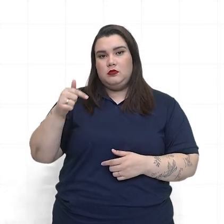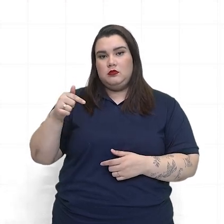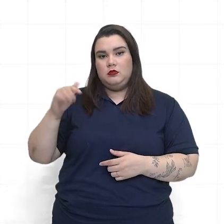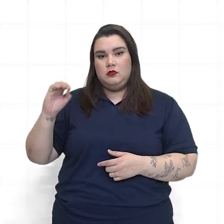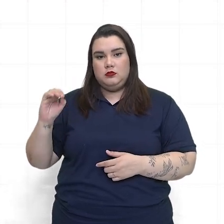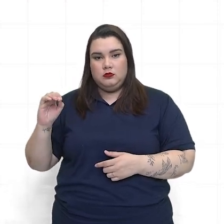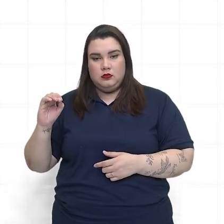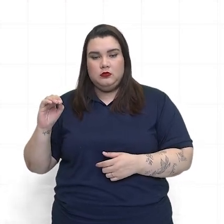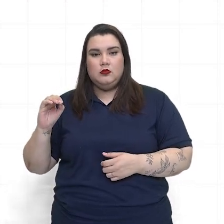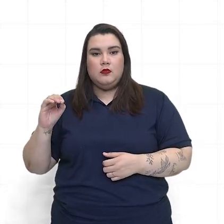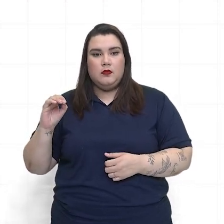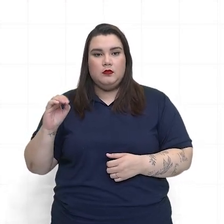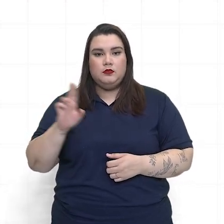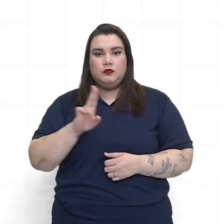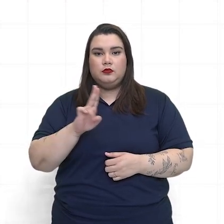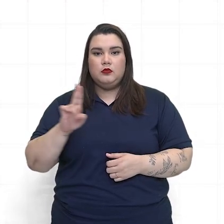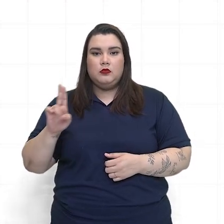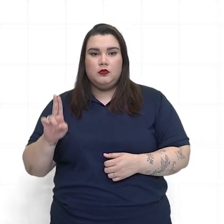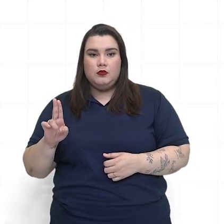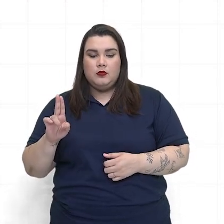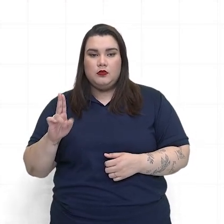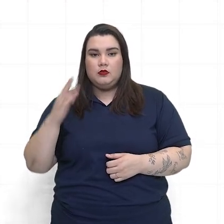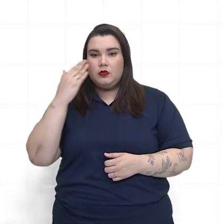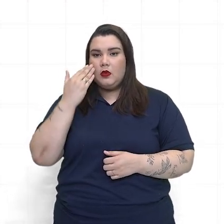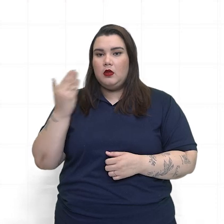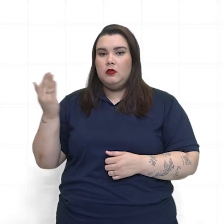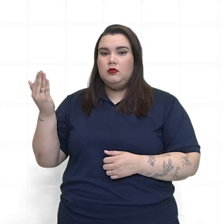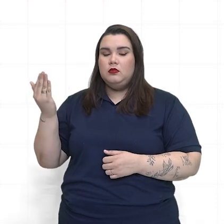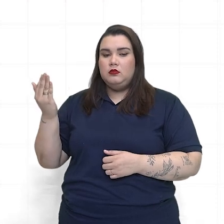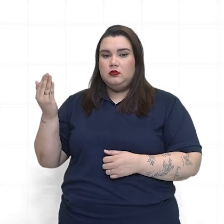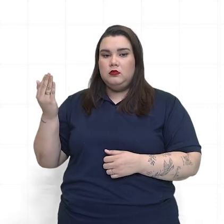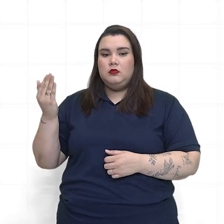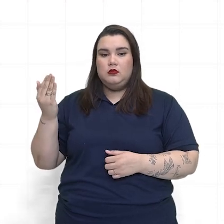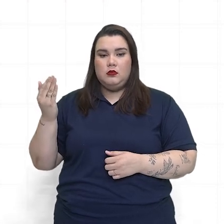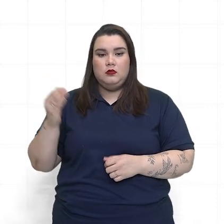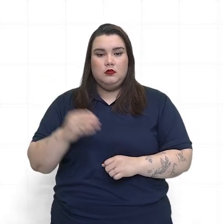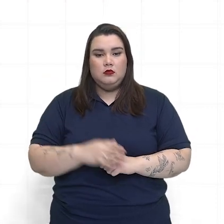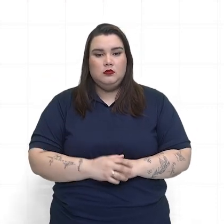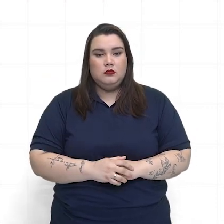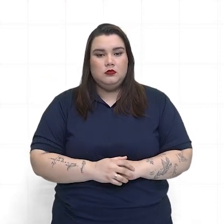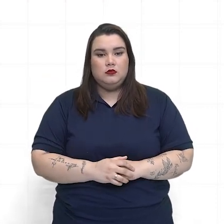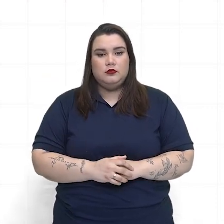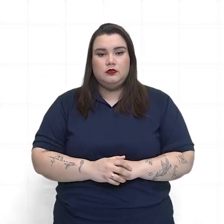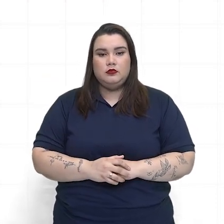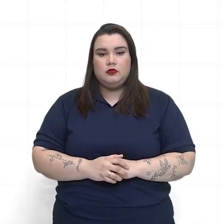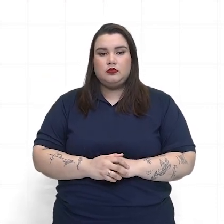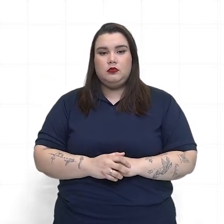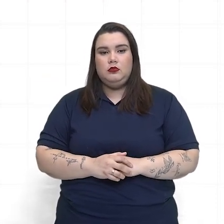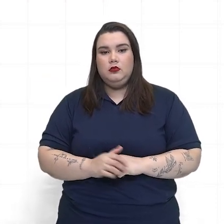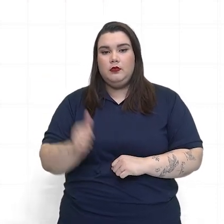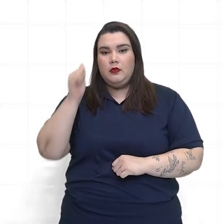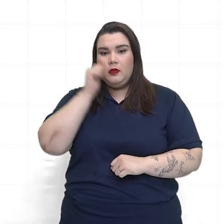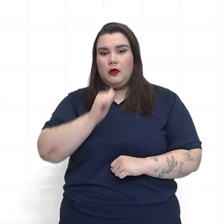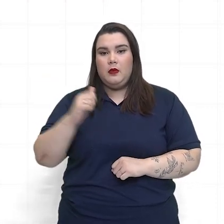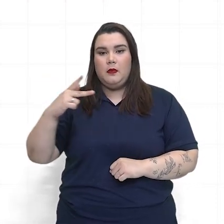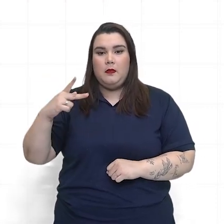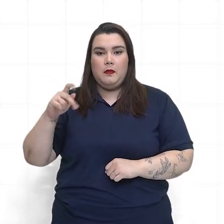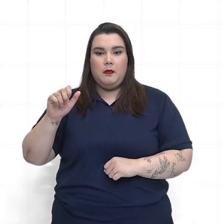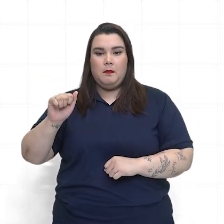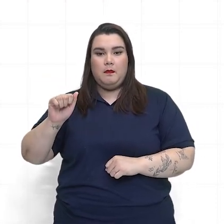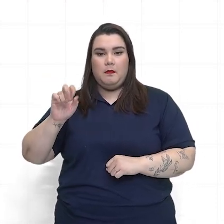irmã, que ela se chamava, como é que a irmã se chamava? A irmã se chamava Paula,